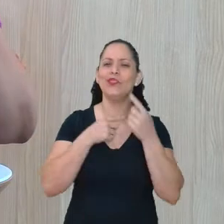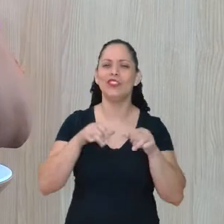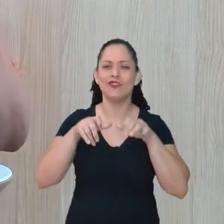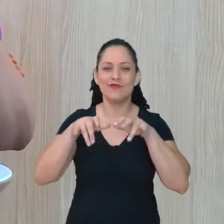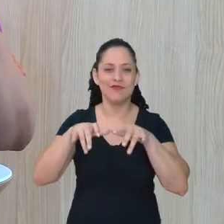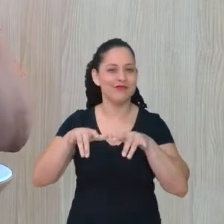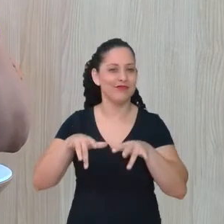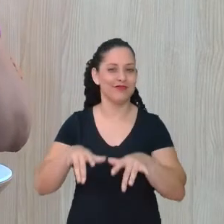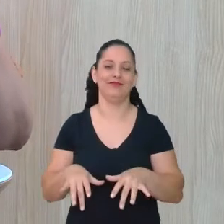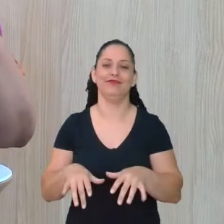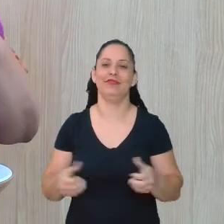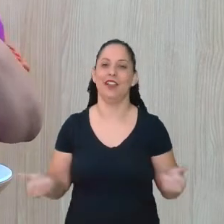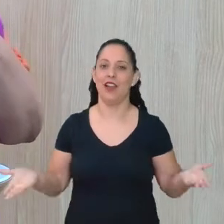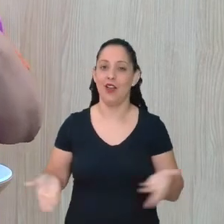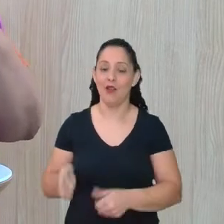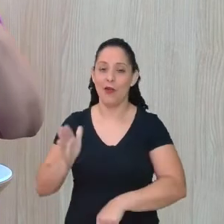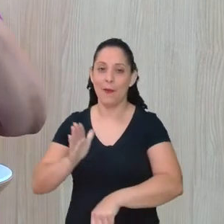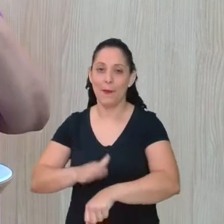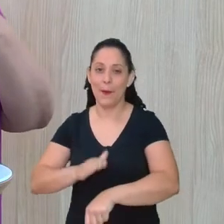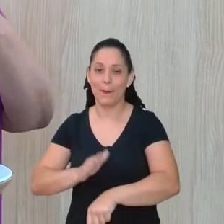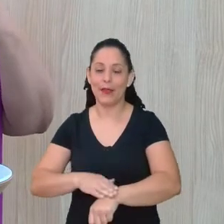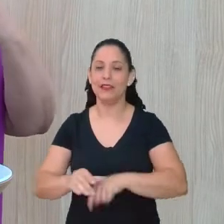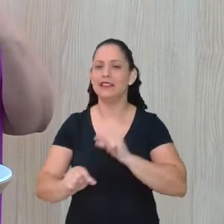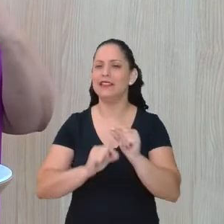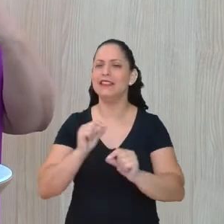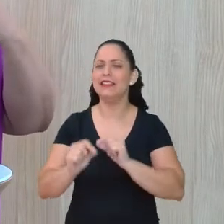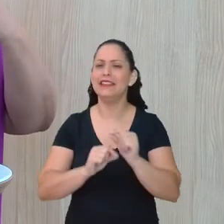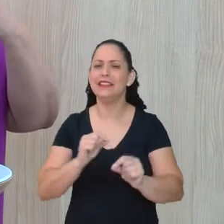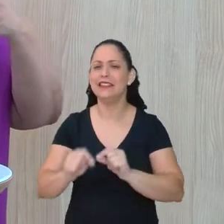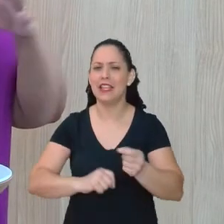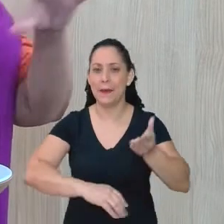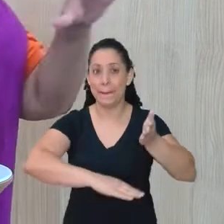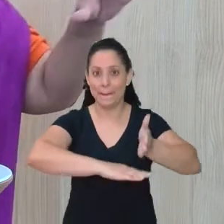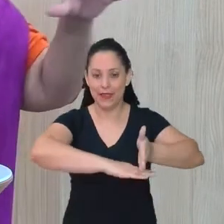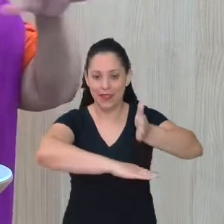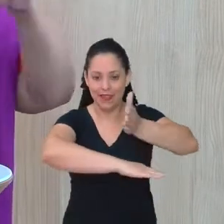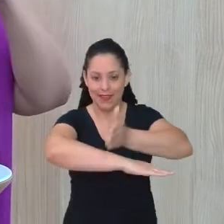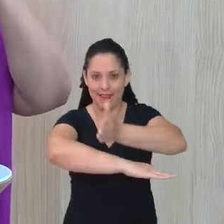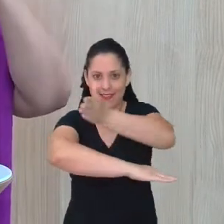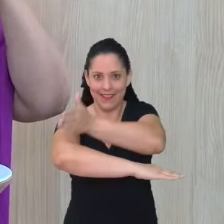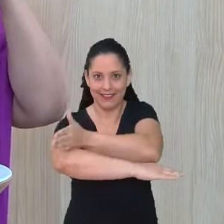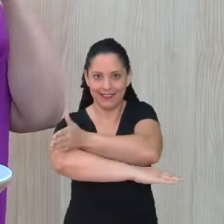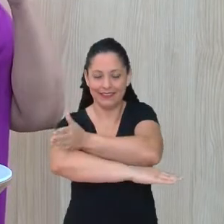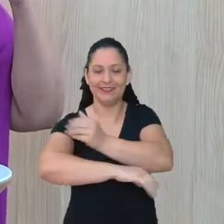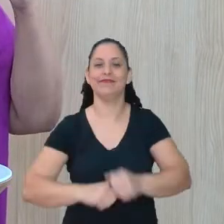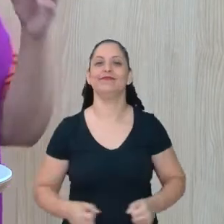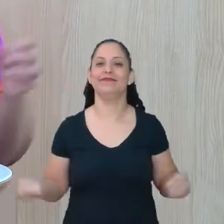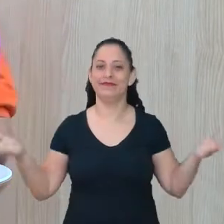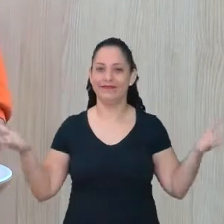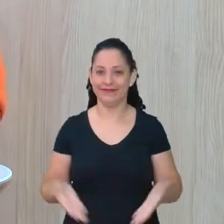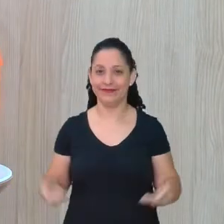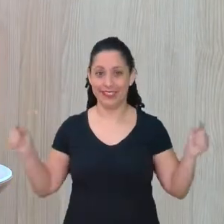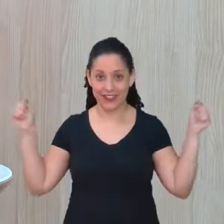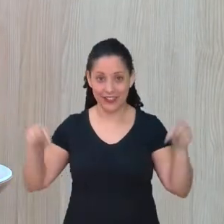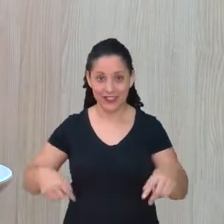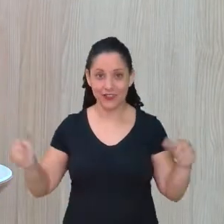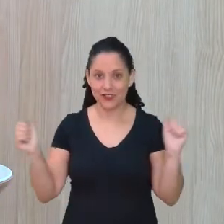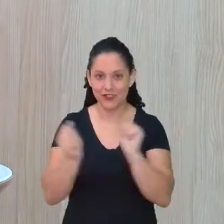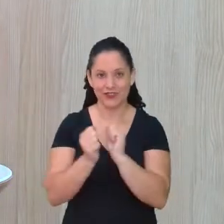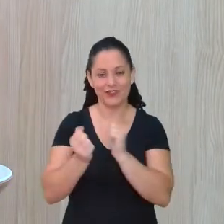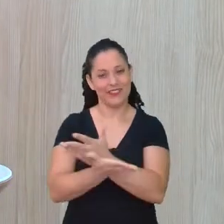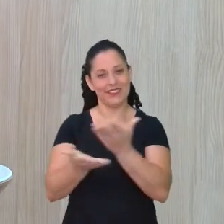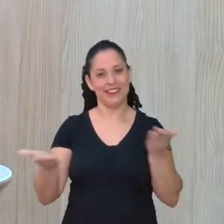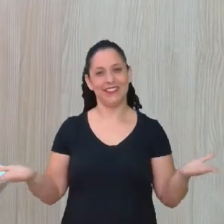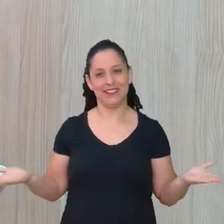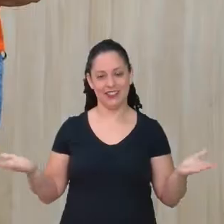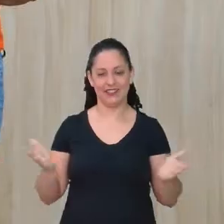no nosso momento de contemporaneidade, pós-contemporaneidade, estamos arrojadas aqui para vocês. É isso aí, a gente